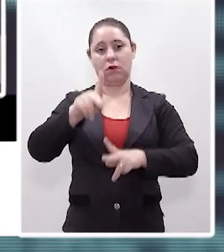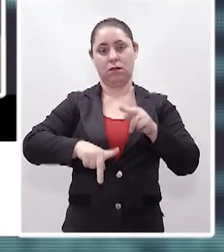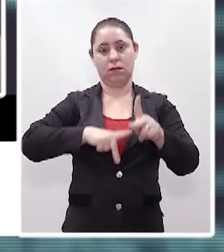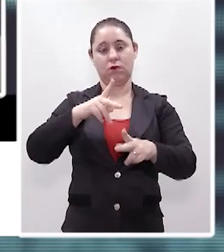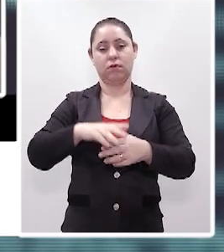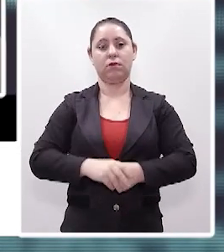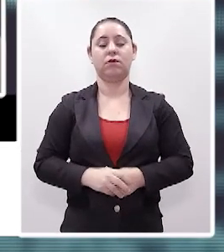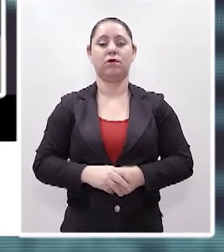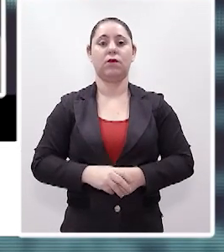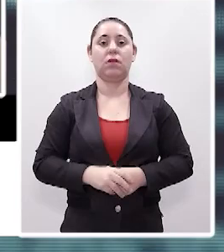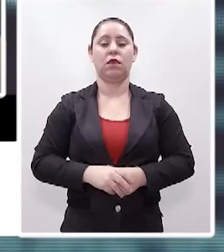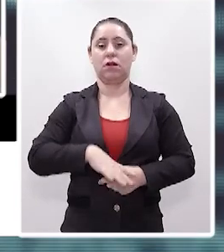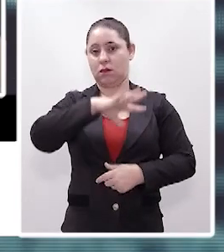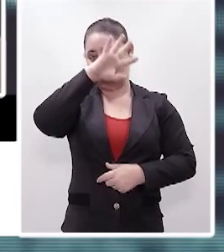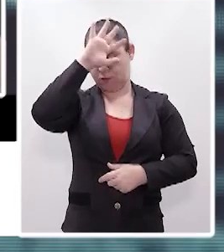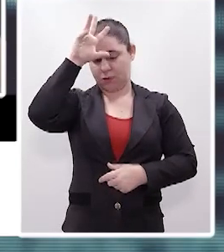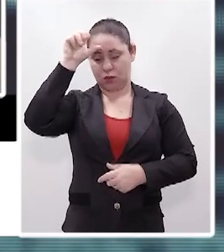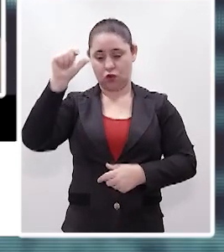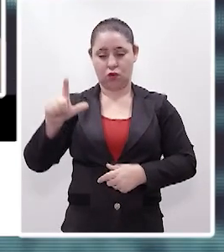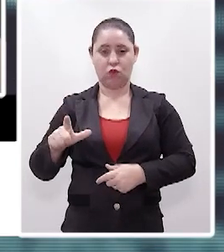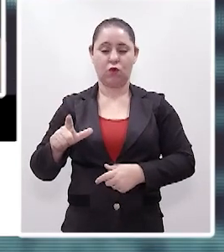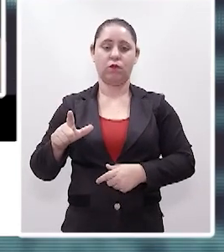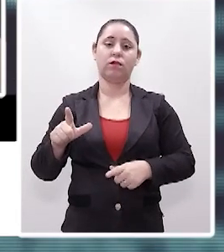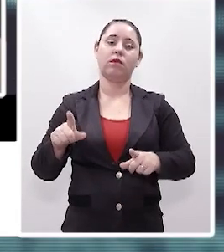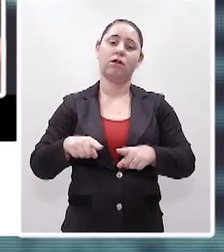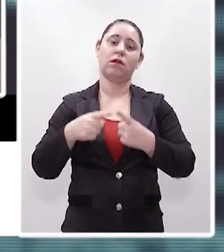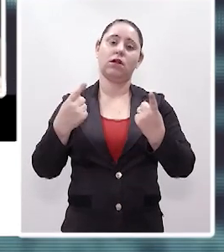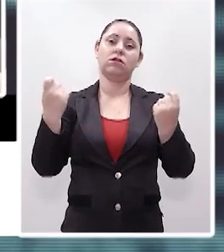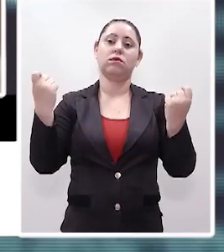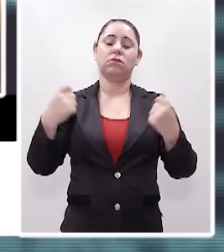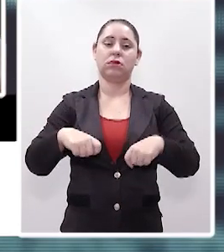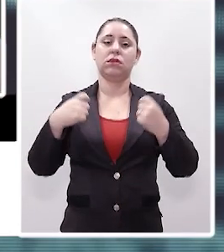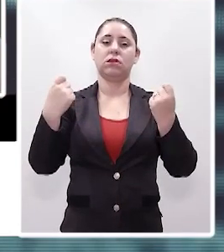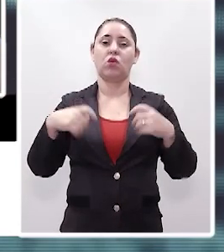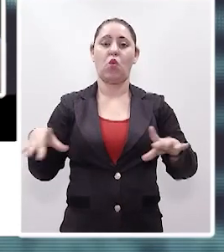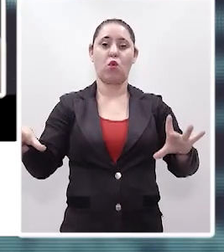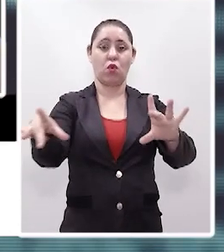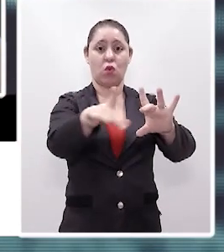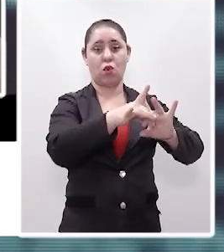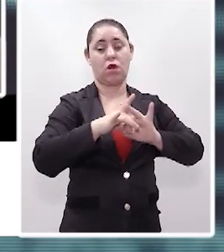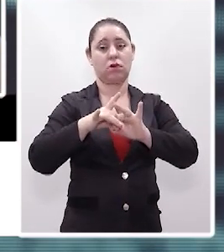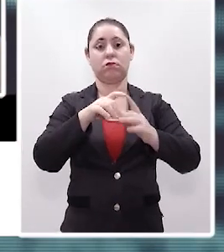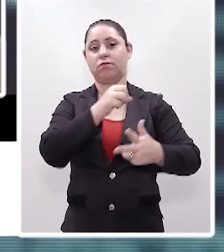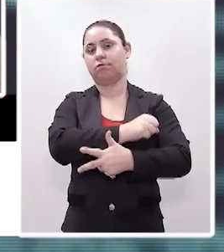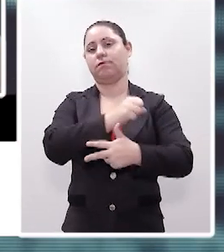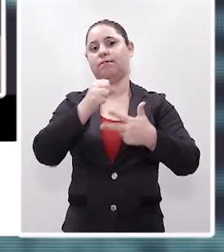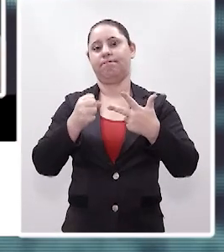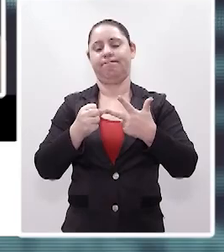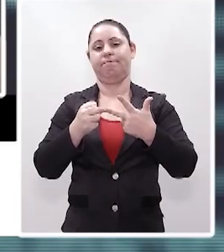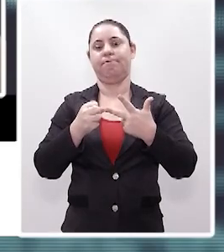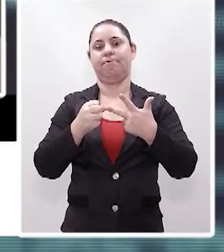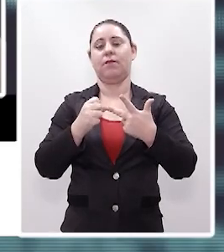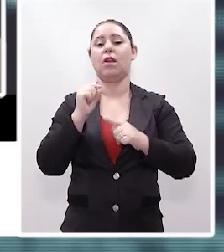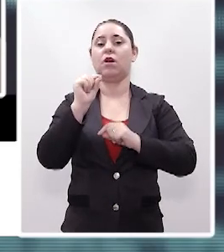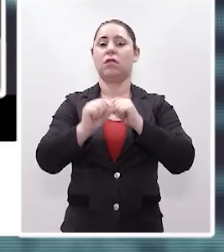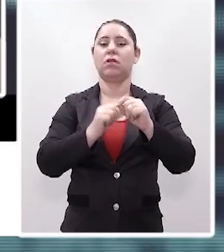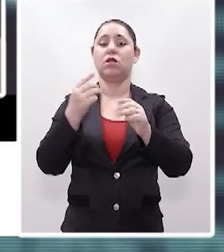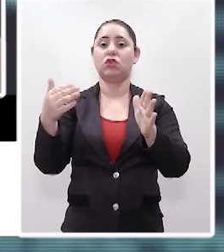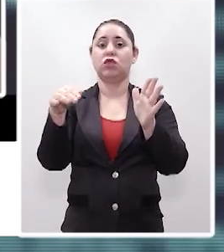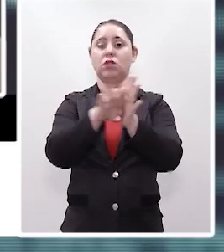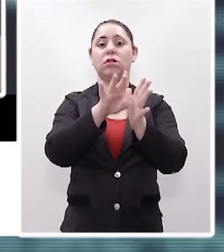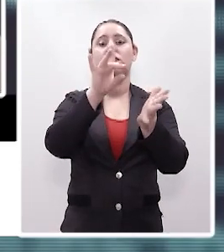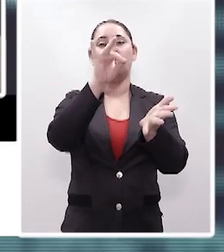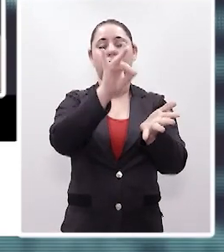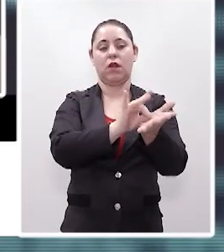da população, né, do cidadão sul-mato-grossense, mas a gente precisa dessa união dos poderes, né, para que